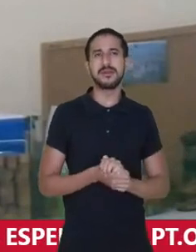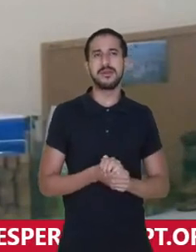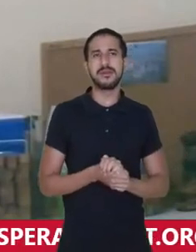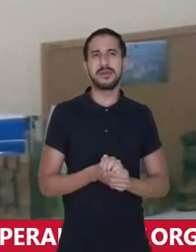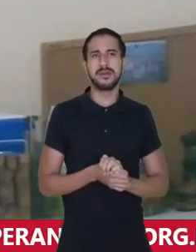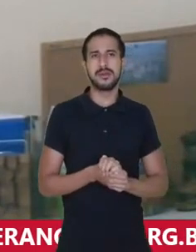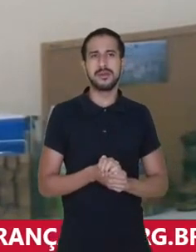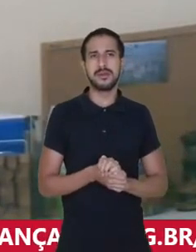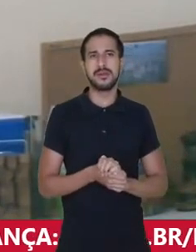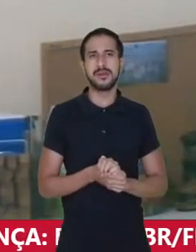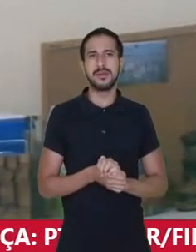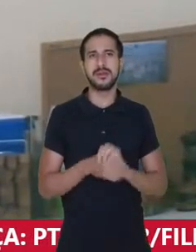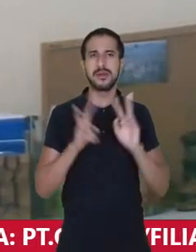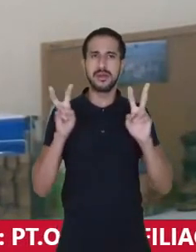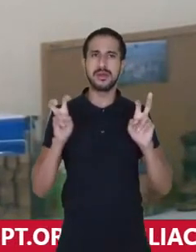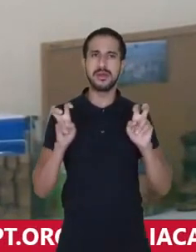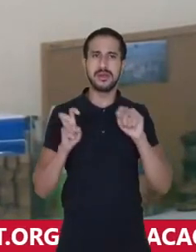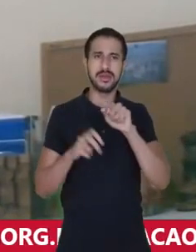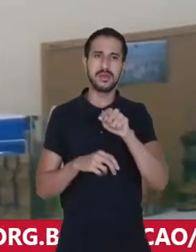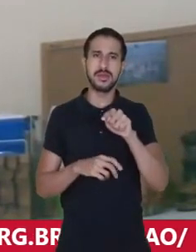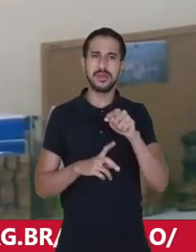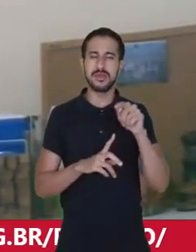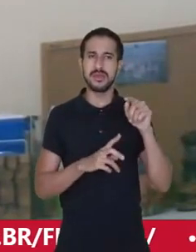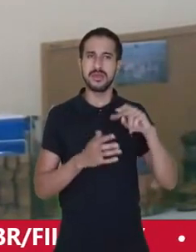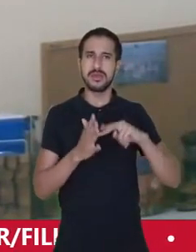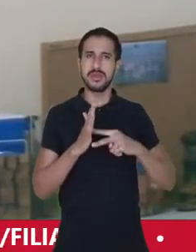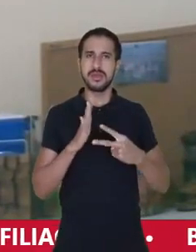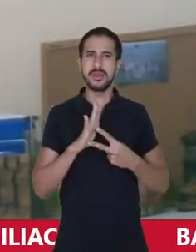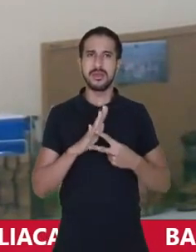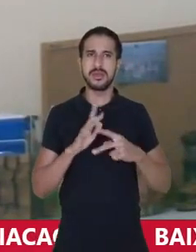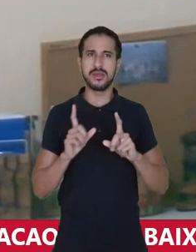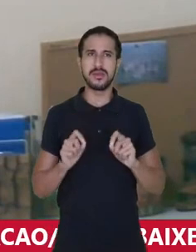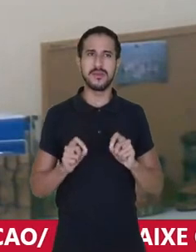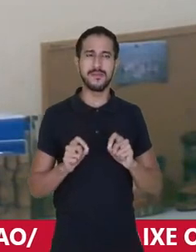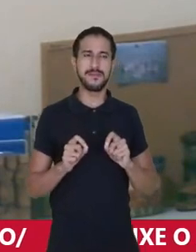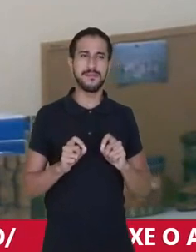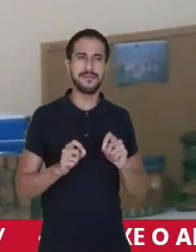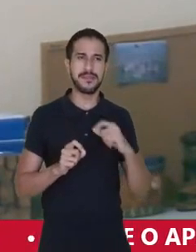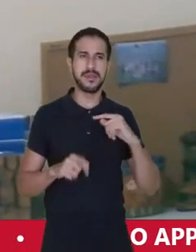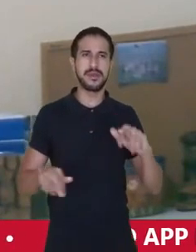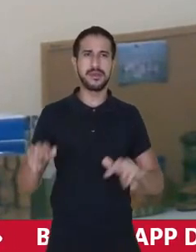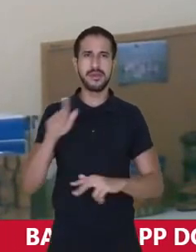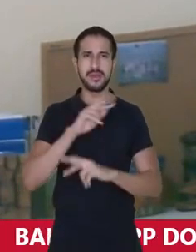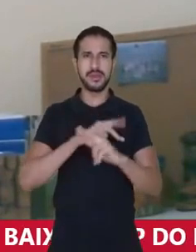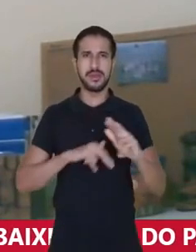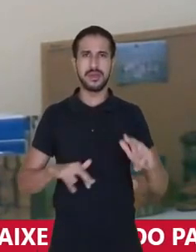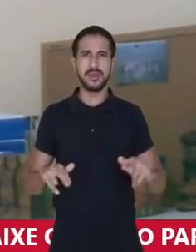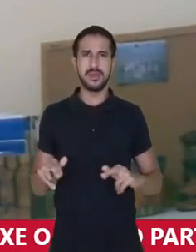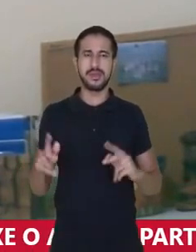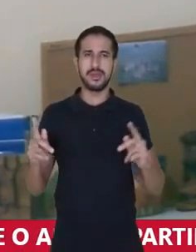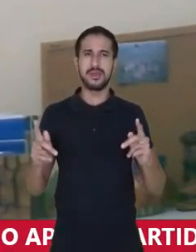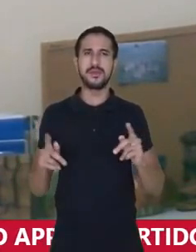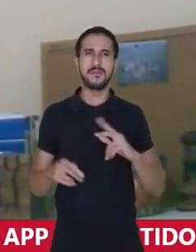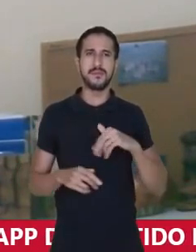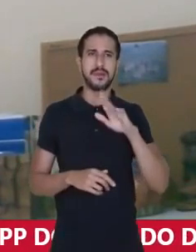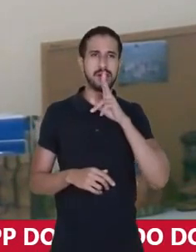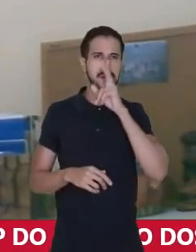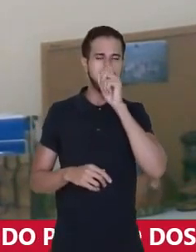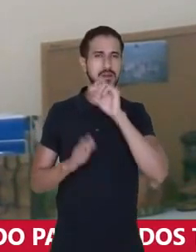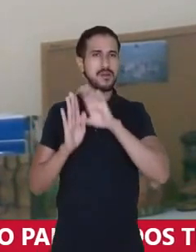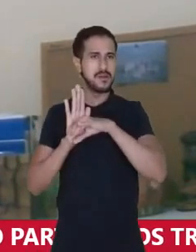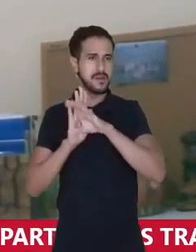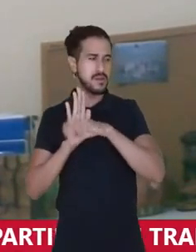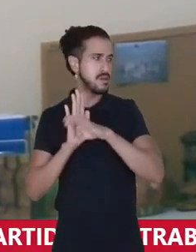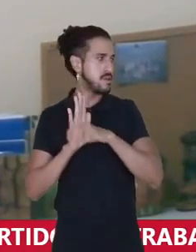Isso evidentemente nos implica, né, numa pluralização ou numa complexificação